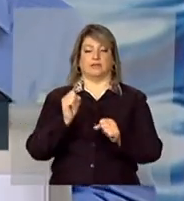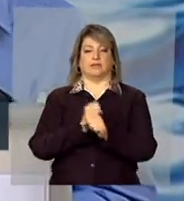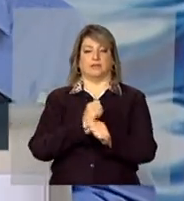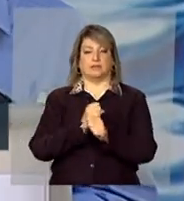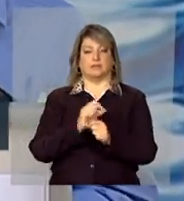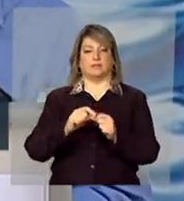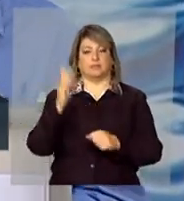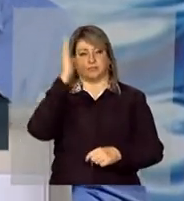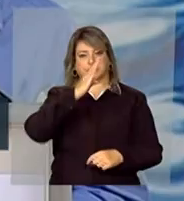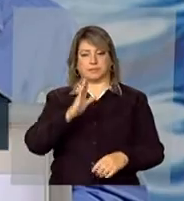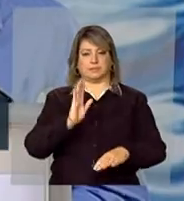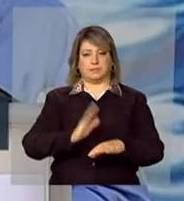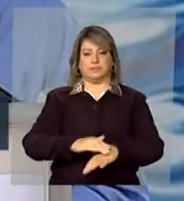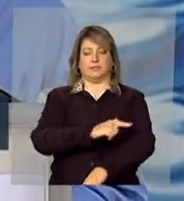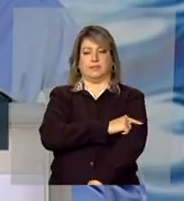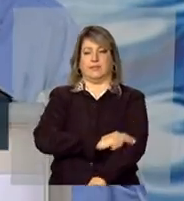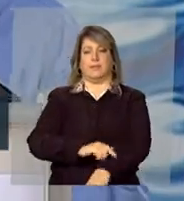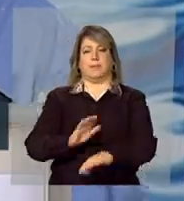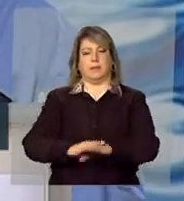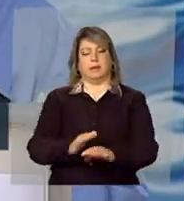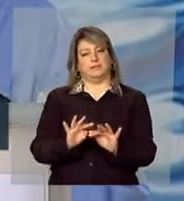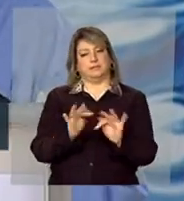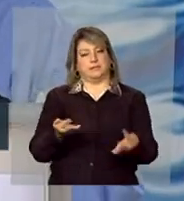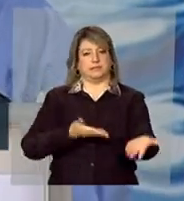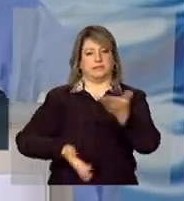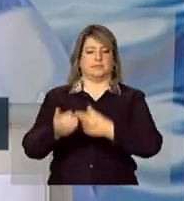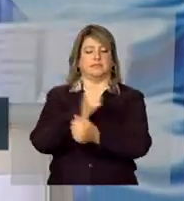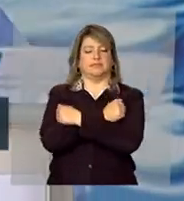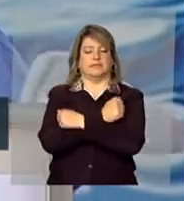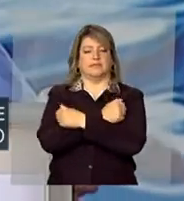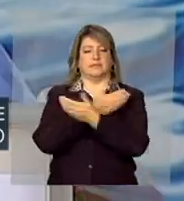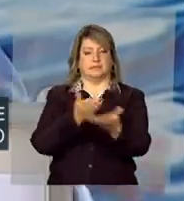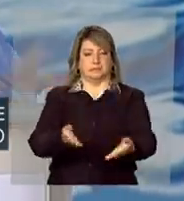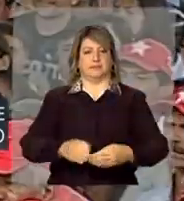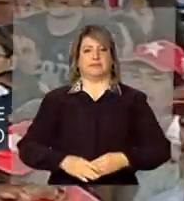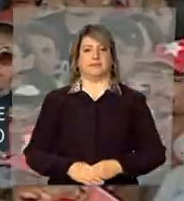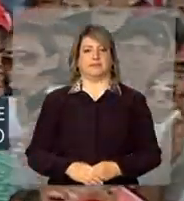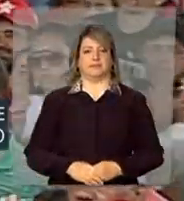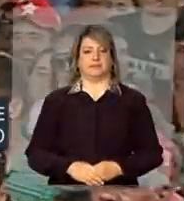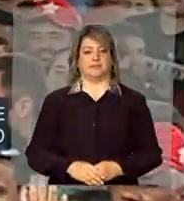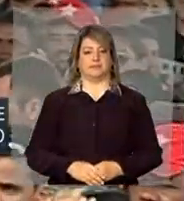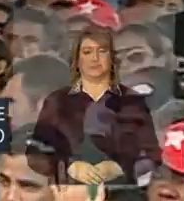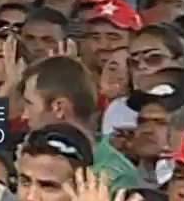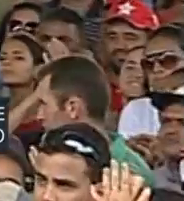mais justo, um Brasil mais fraterno. Um grande abraço.